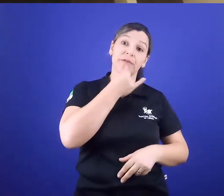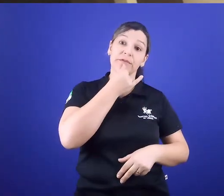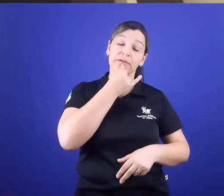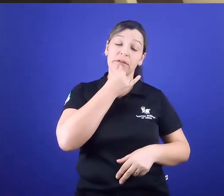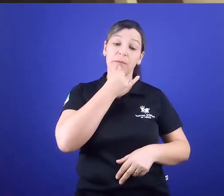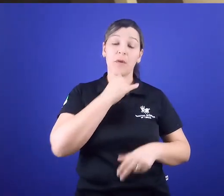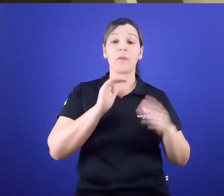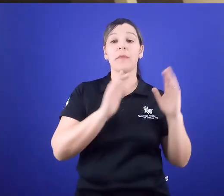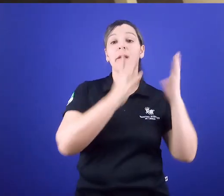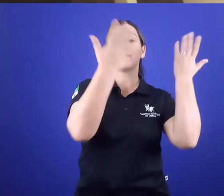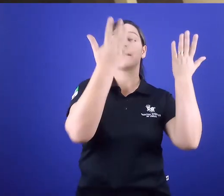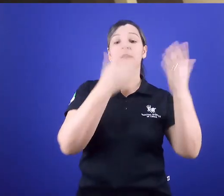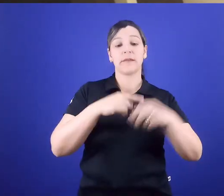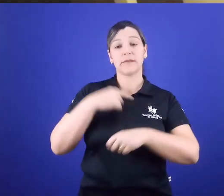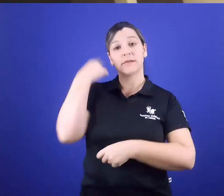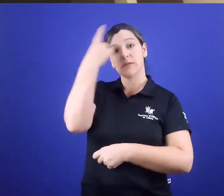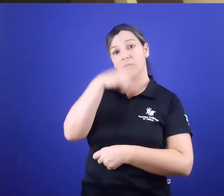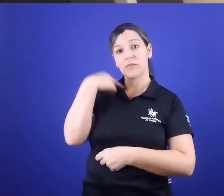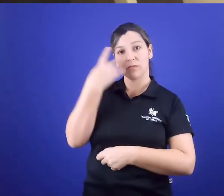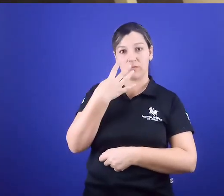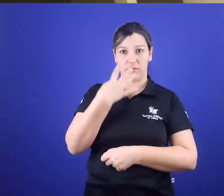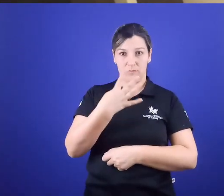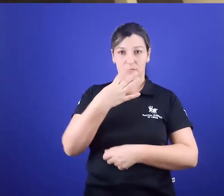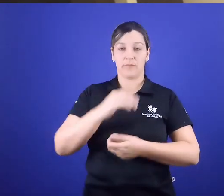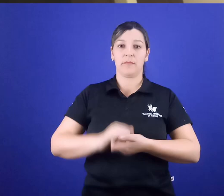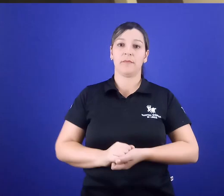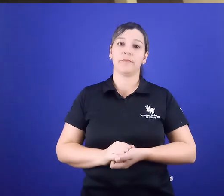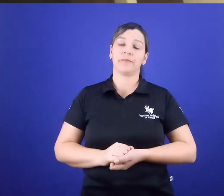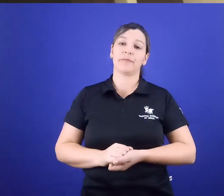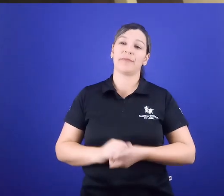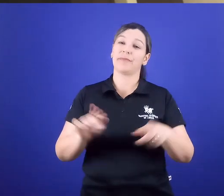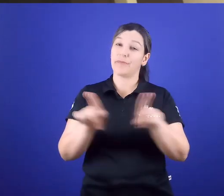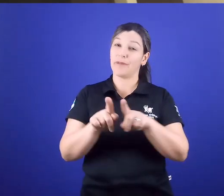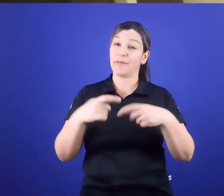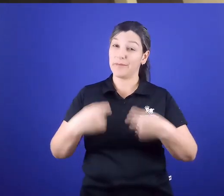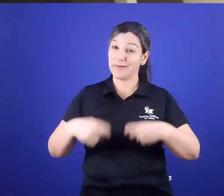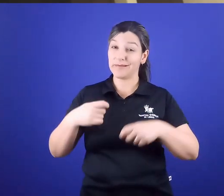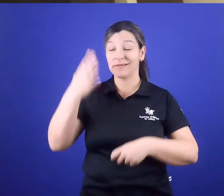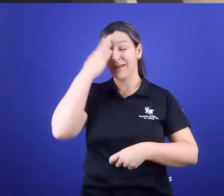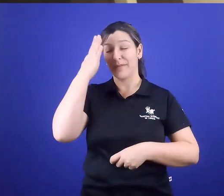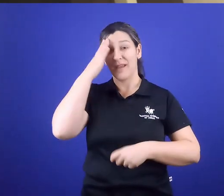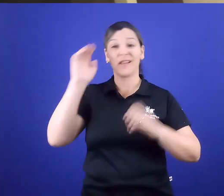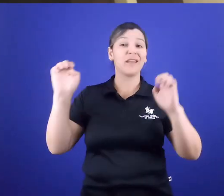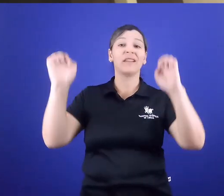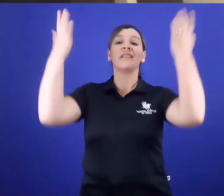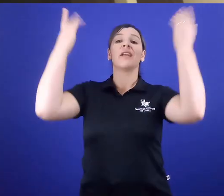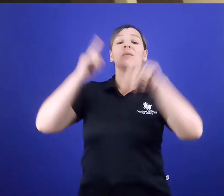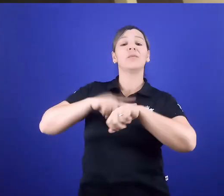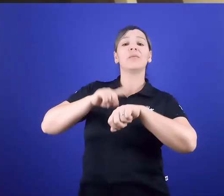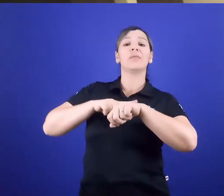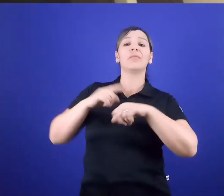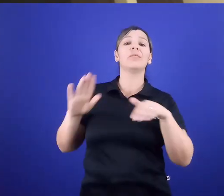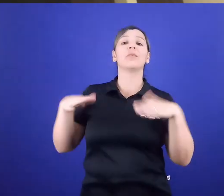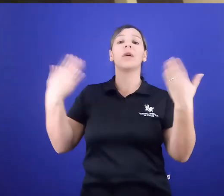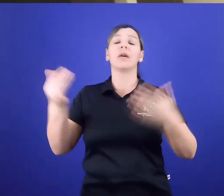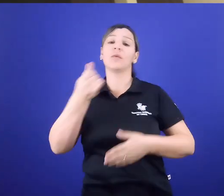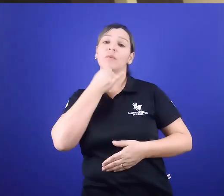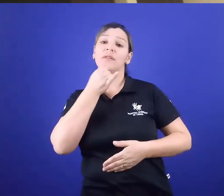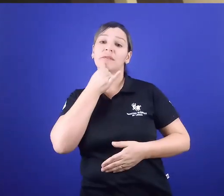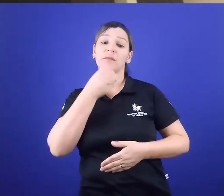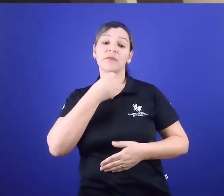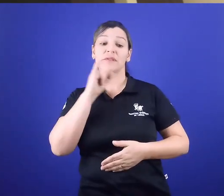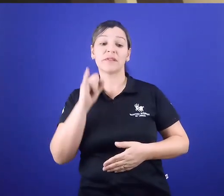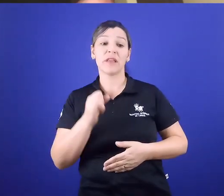festa de 4 horas, por exemplo, né? O horário do evento, obviamente. O que você serve num brunch, que é